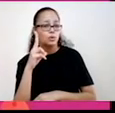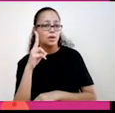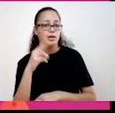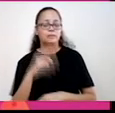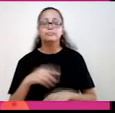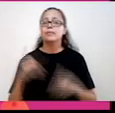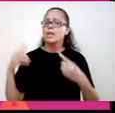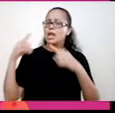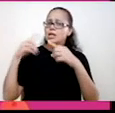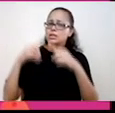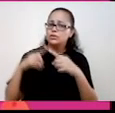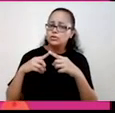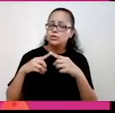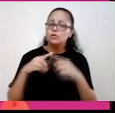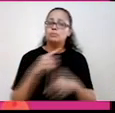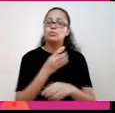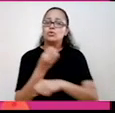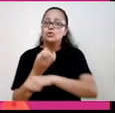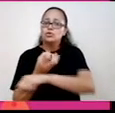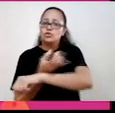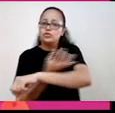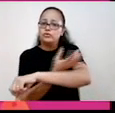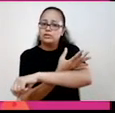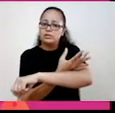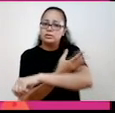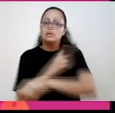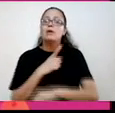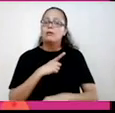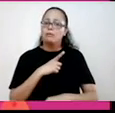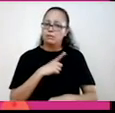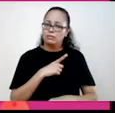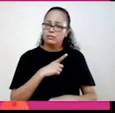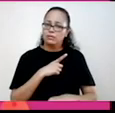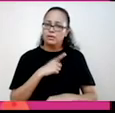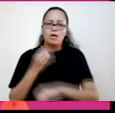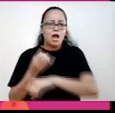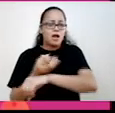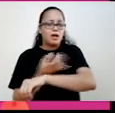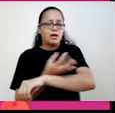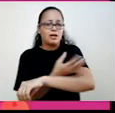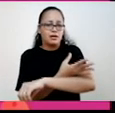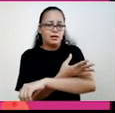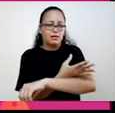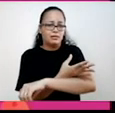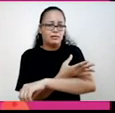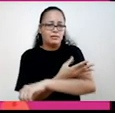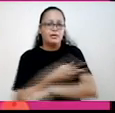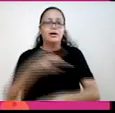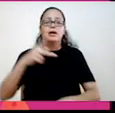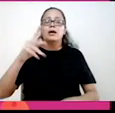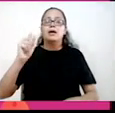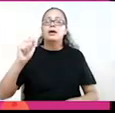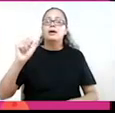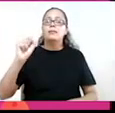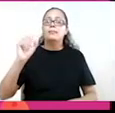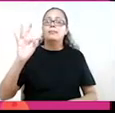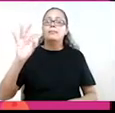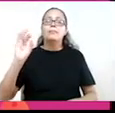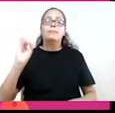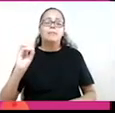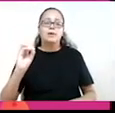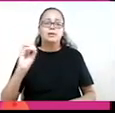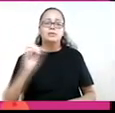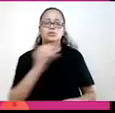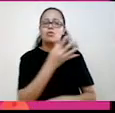nesse tipo de vegetação, a gente tem o predomínio de gramíneas, que formam um pasto natural, como a gente vê aí na imagem. É